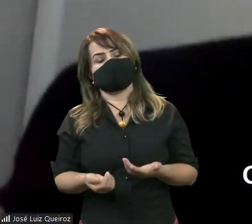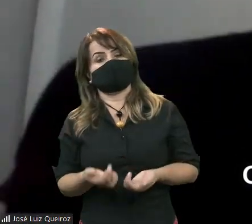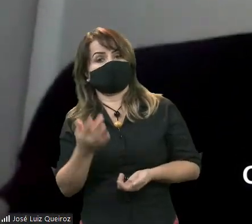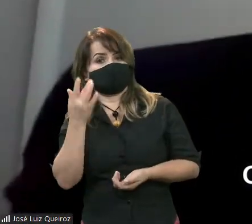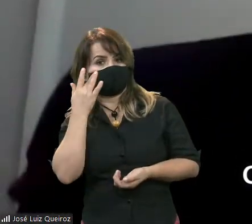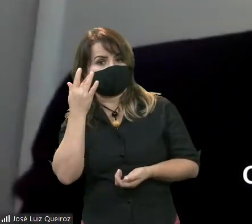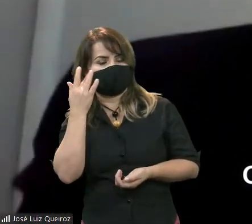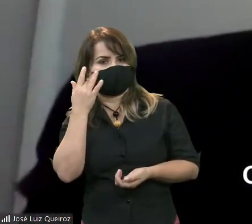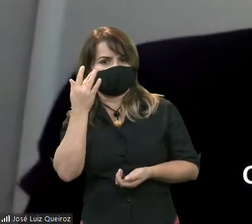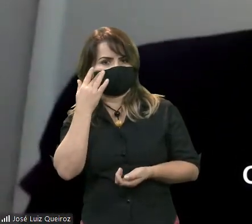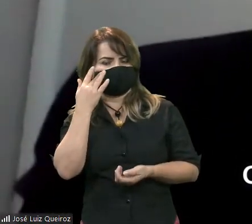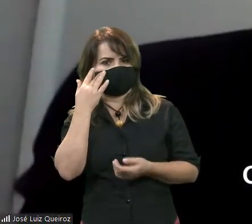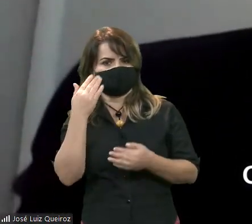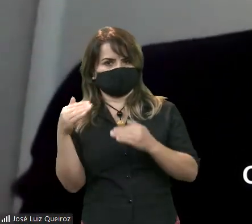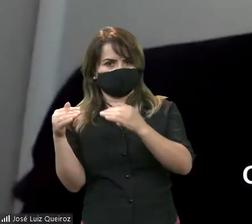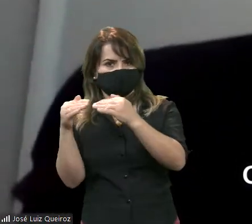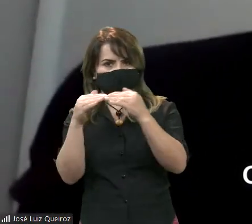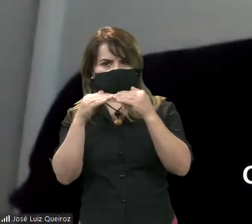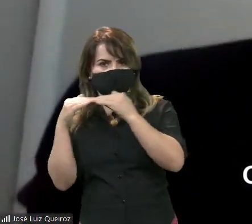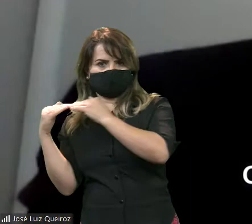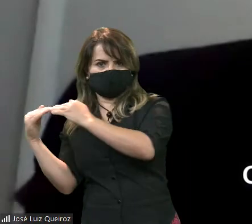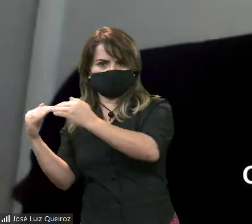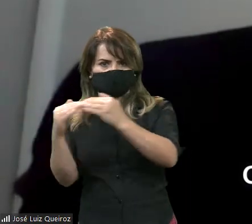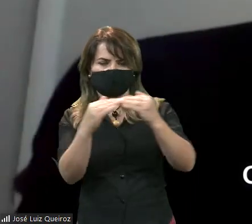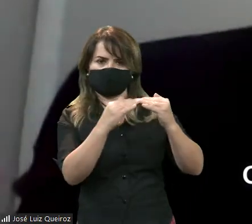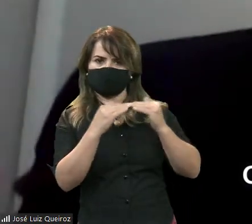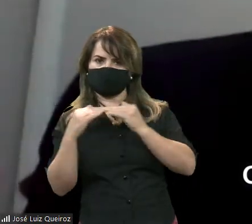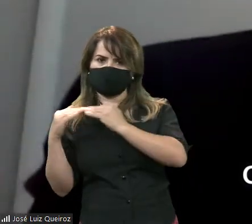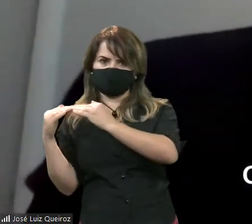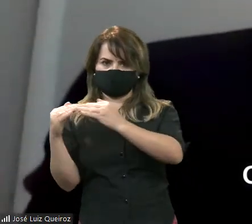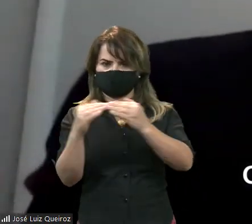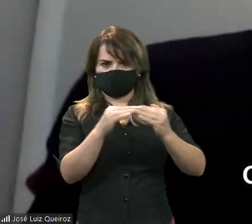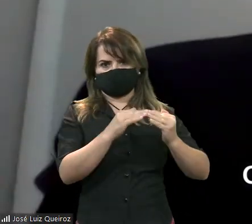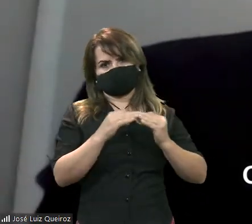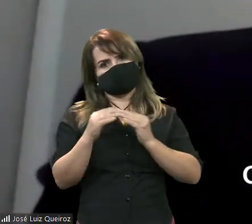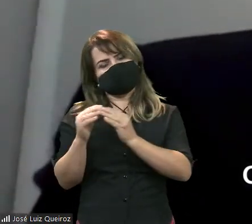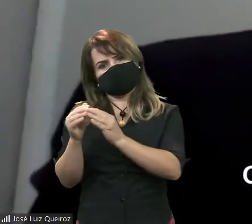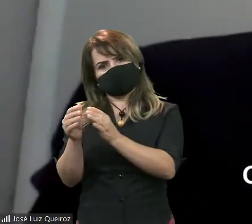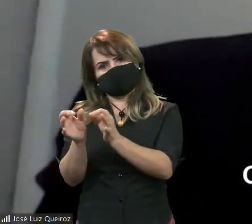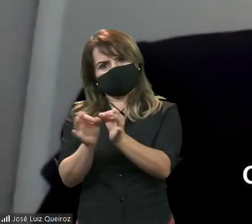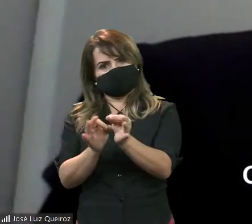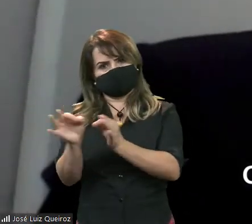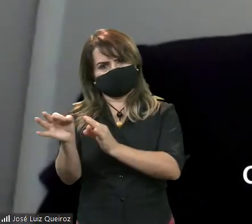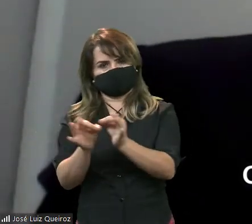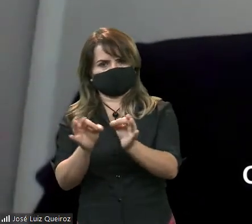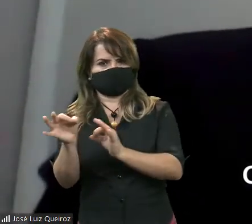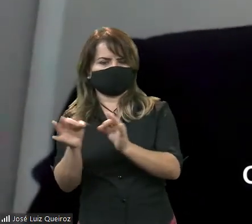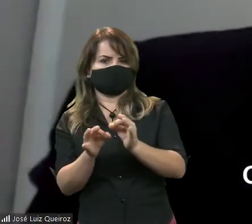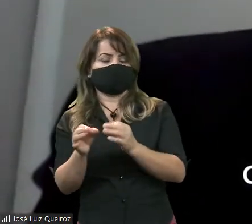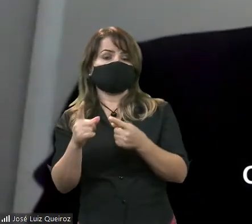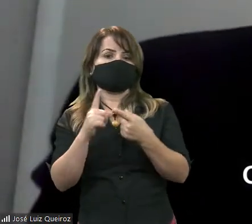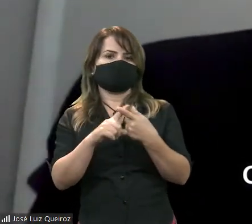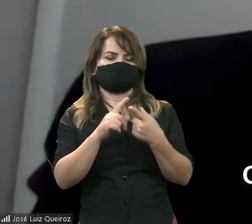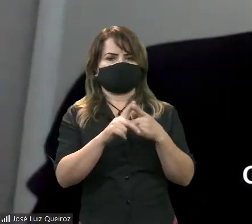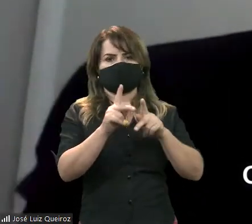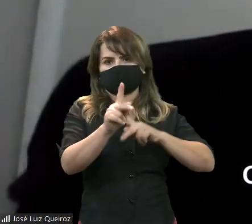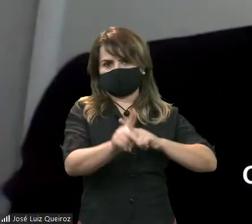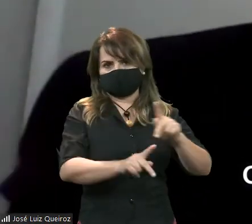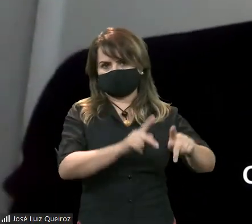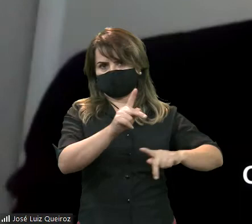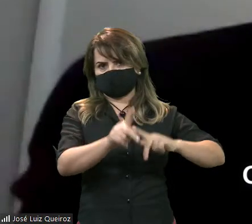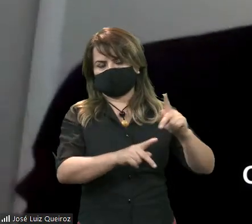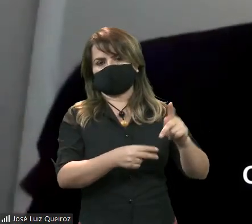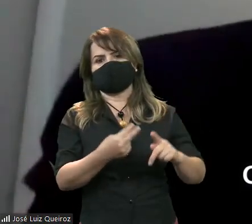desburocratizar, padronizar procedimentos. Quem não pode ser penalizado é o contribuinte. O processo, ele seja o